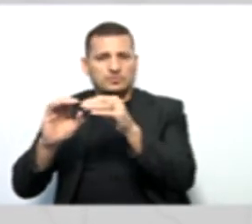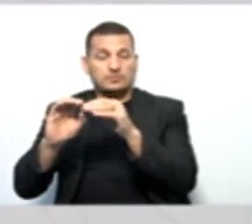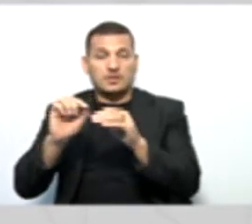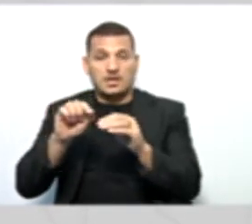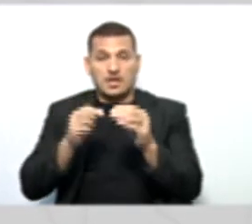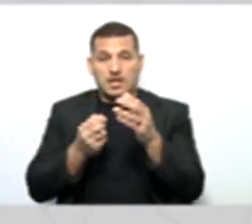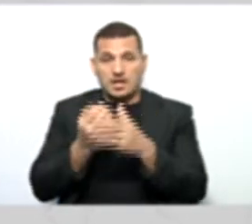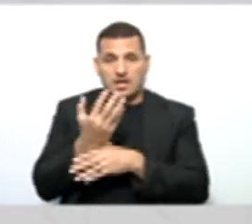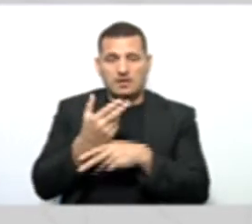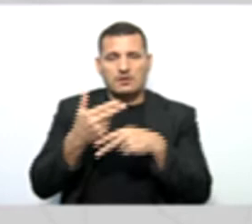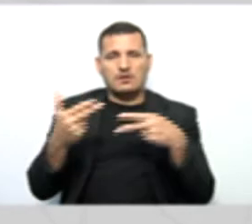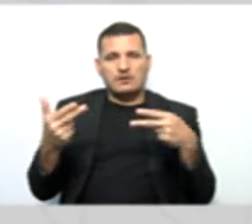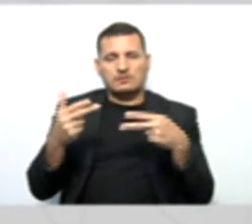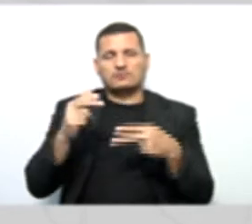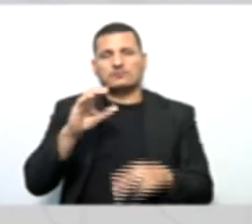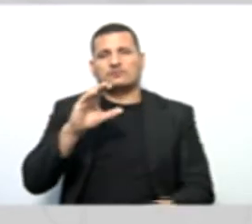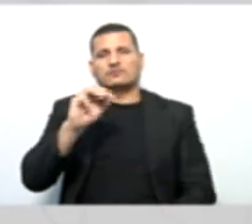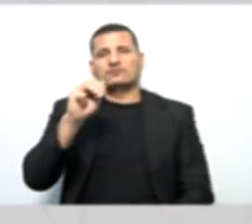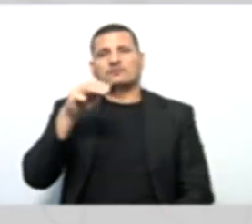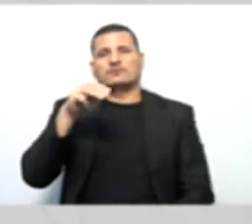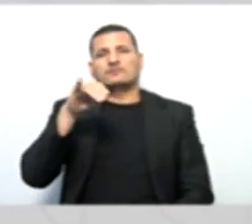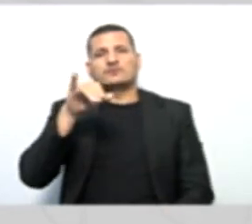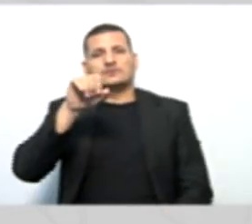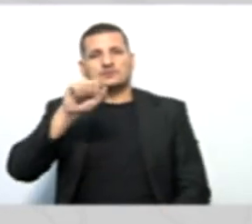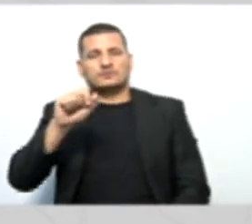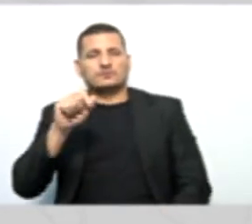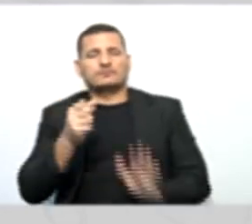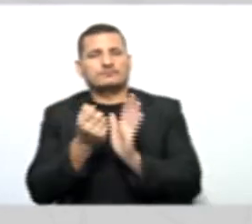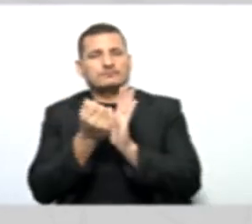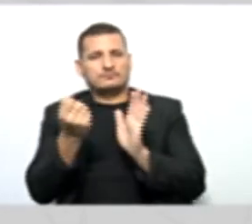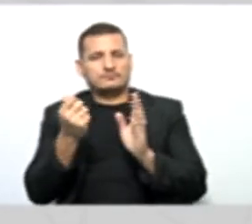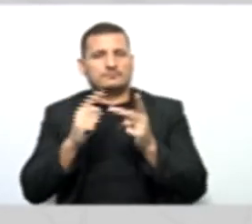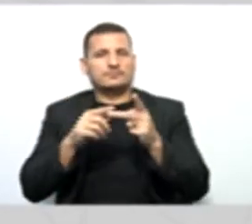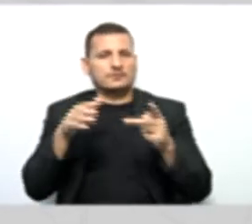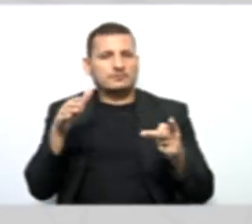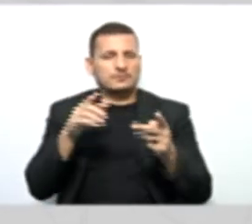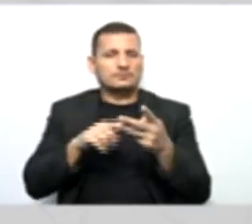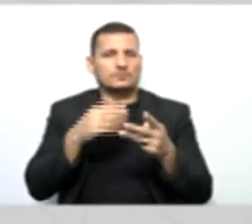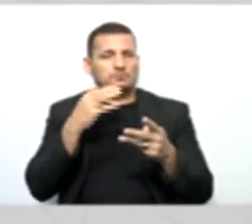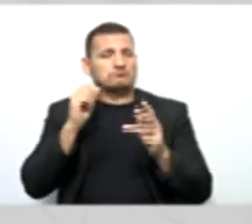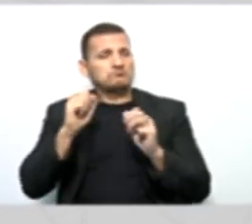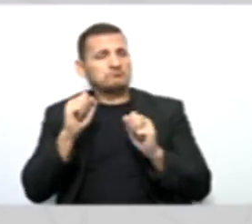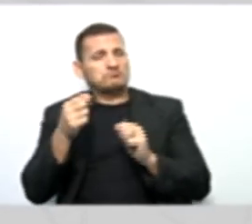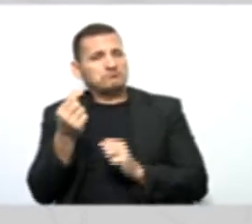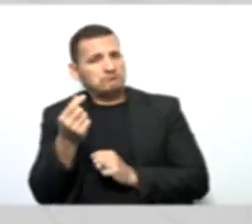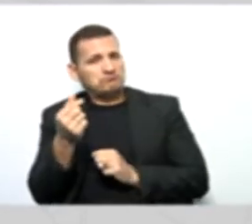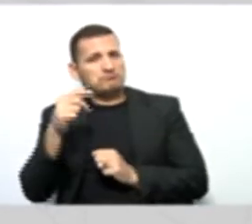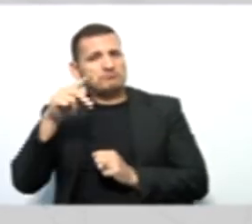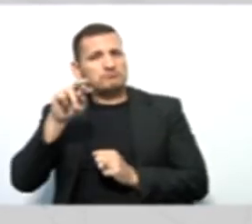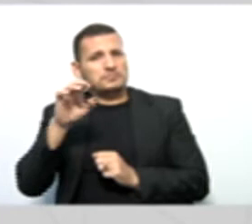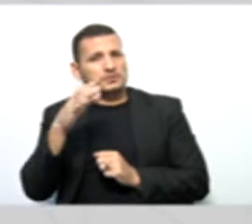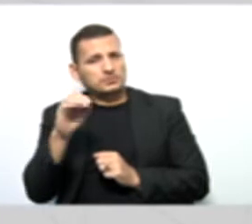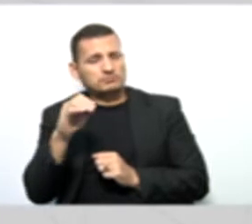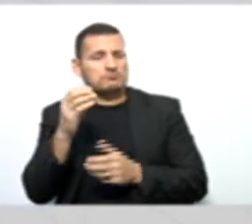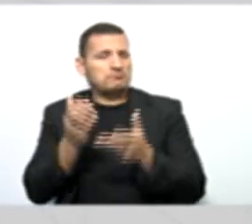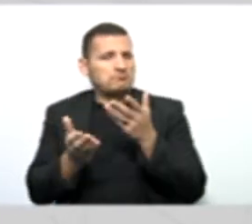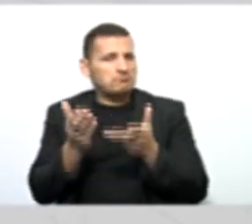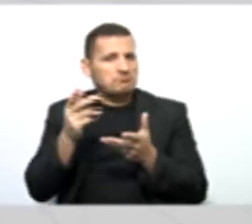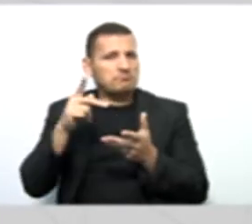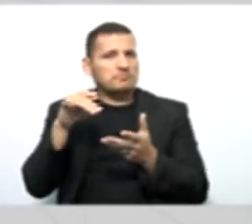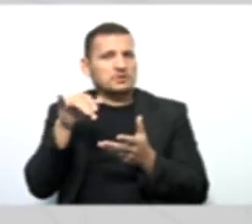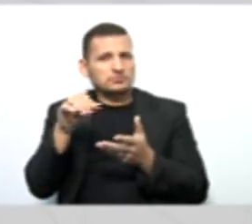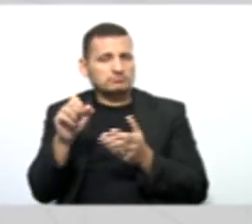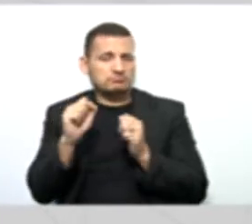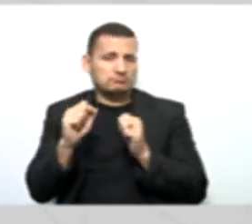A partir dessas características: marca, tamanho, cor. Poderia ter preço? Poderia ter preço. Poderia ter peso? Poderia